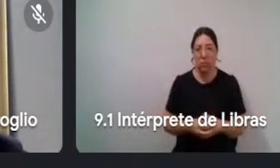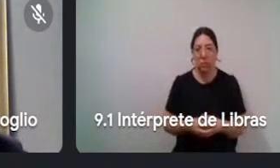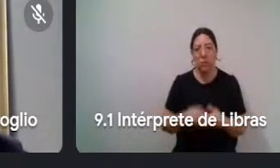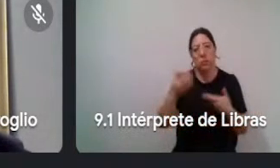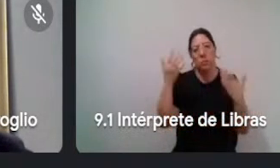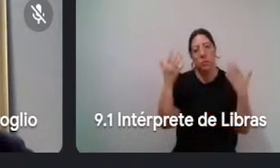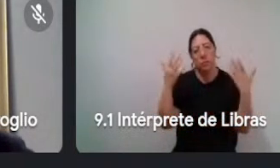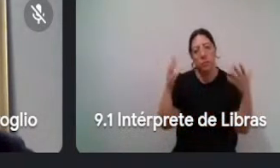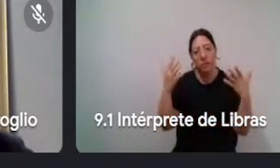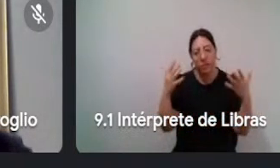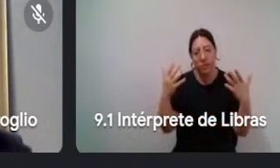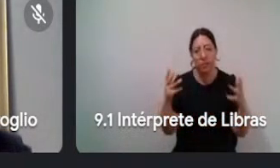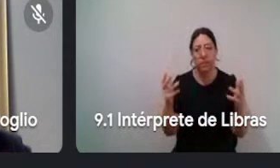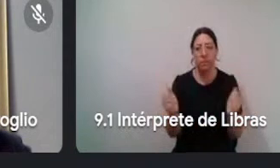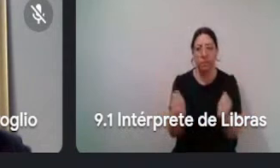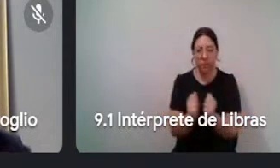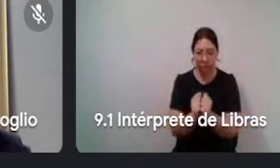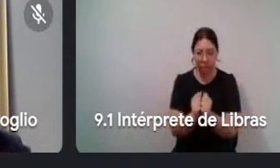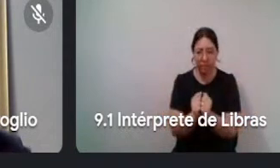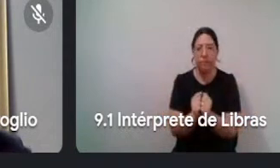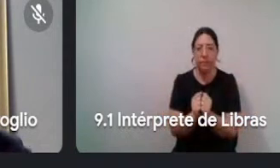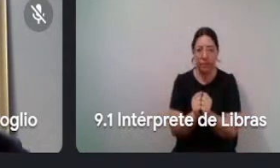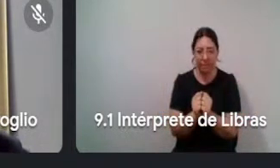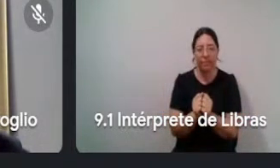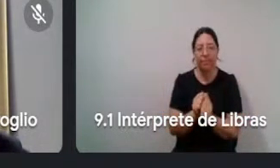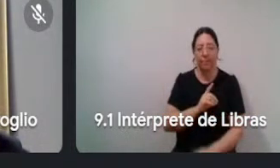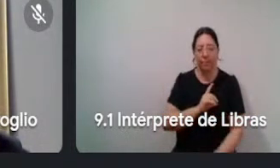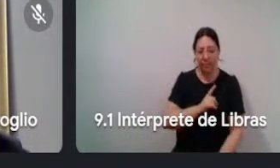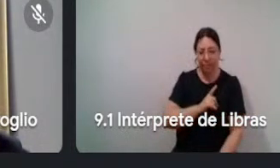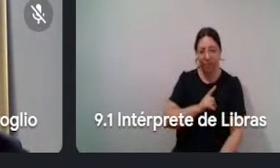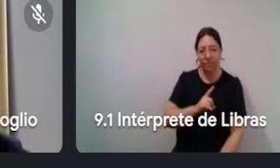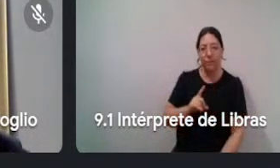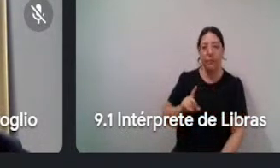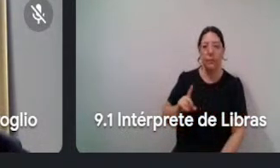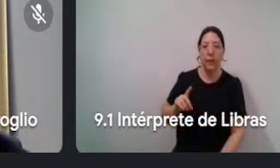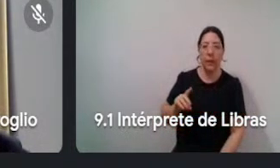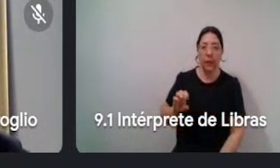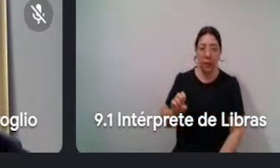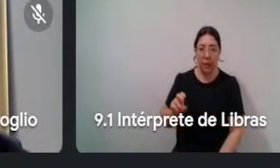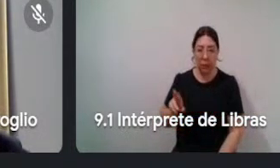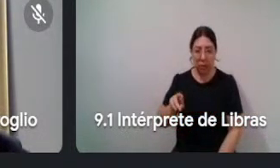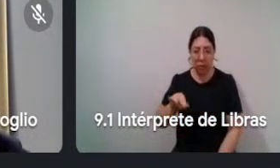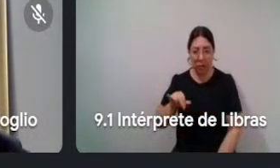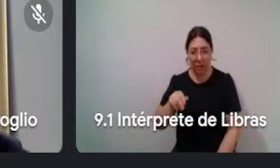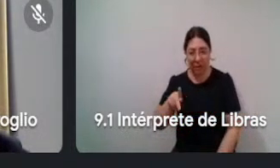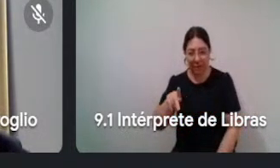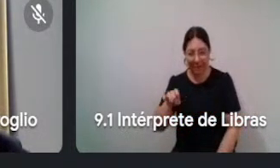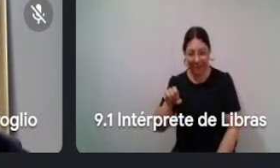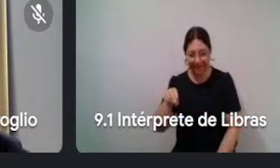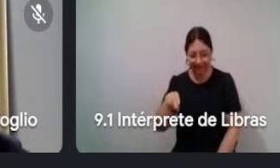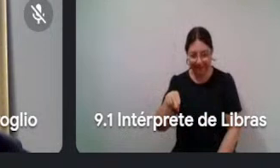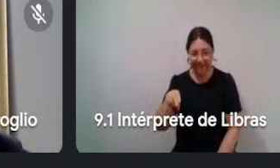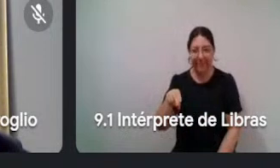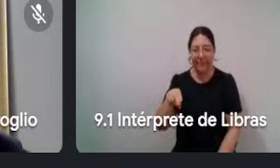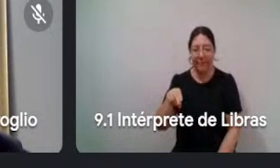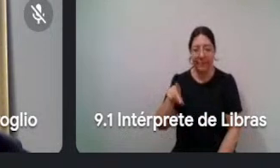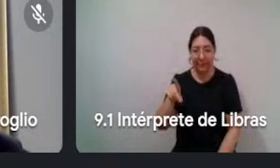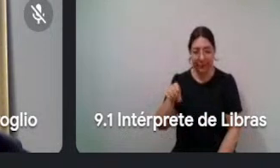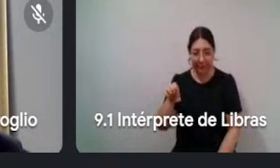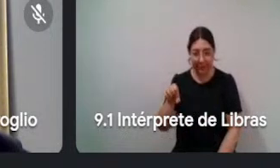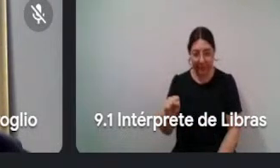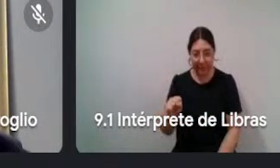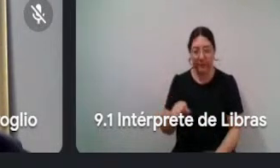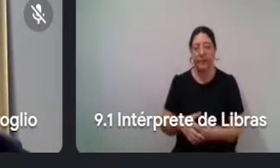congratular com Vossa Excelência, desembargador Lamonier, pelo trabalho exitoso realizado até então. E reitero que a